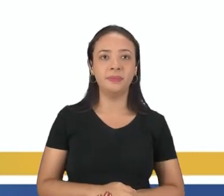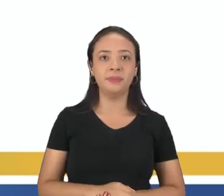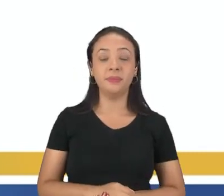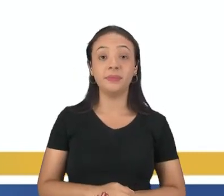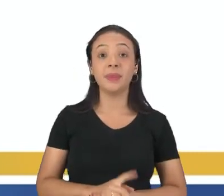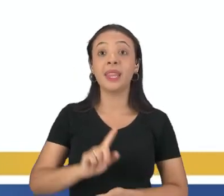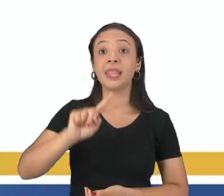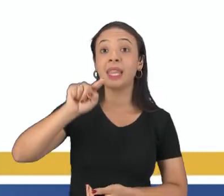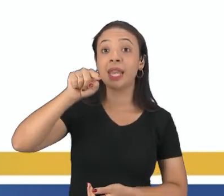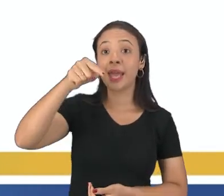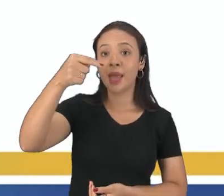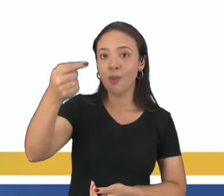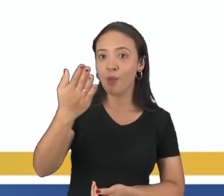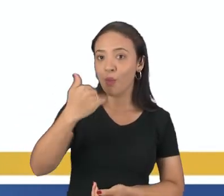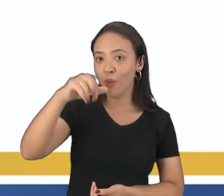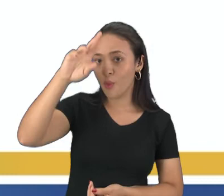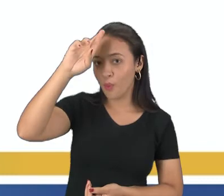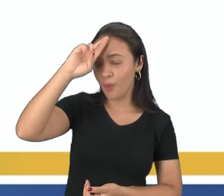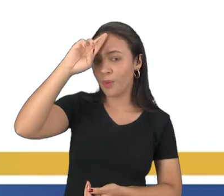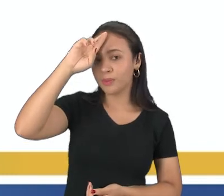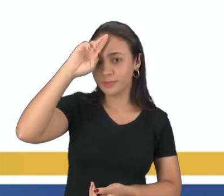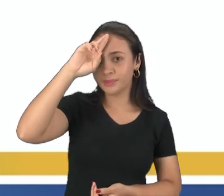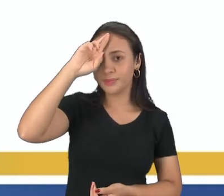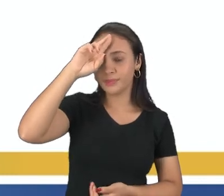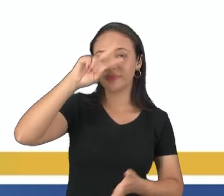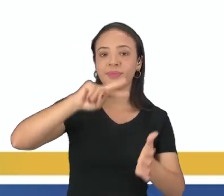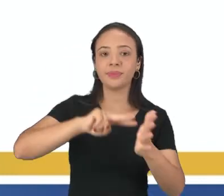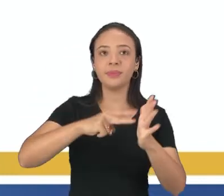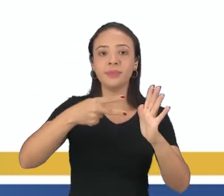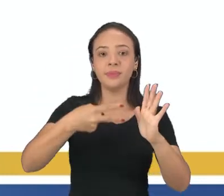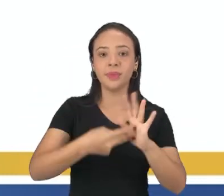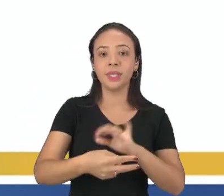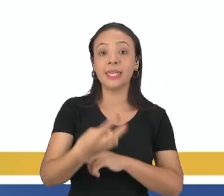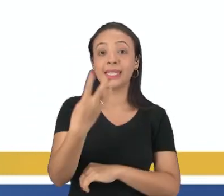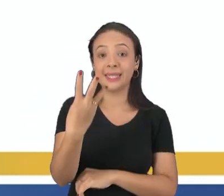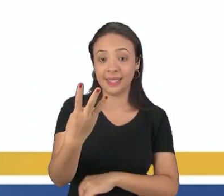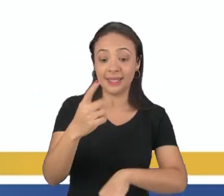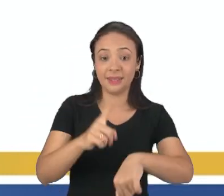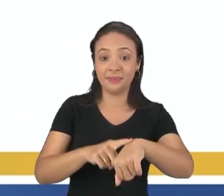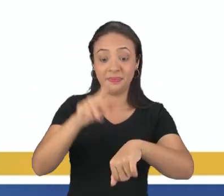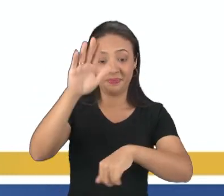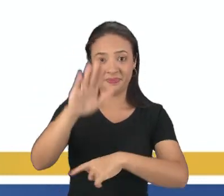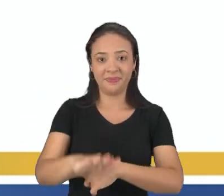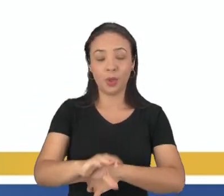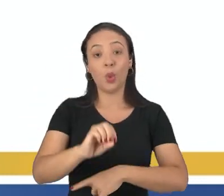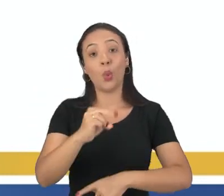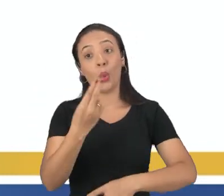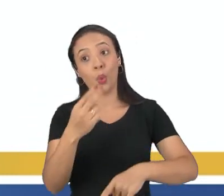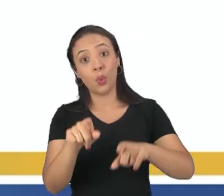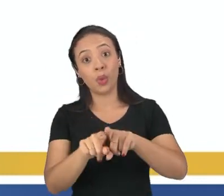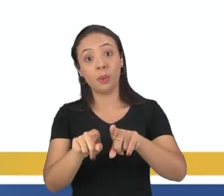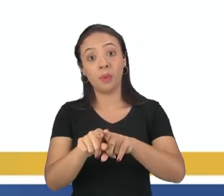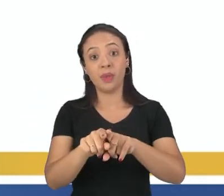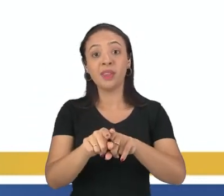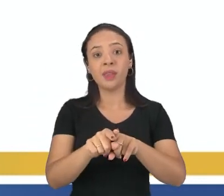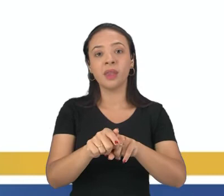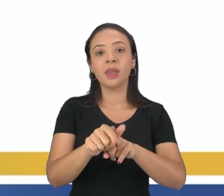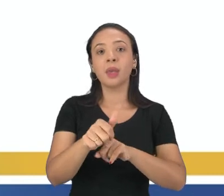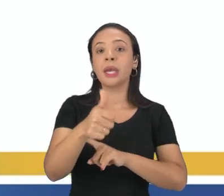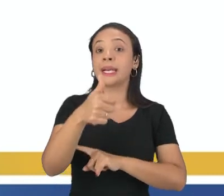período depois do almoço, depois das 12 horas, nós dizemos, podemos dizer que são 3 horas da tarde, ou também que são as